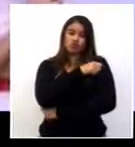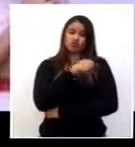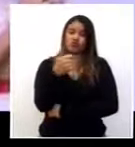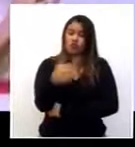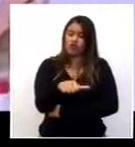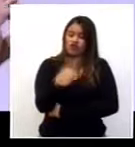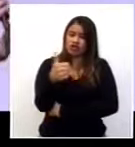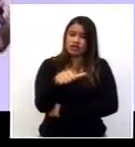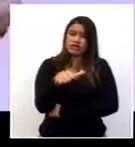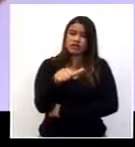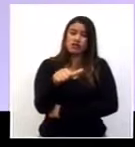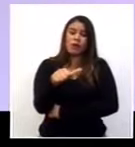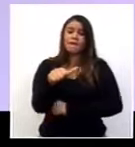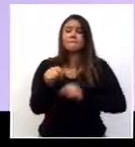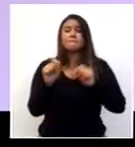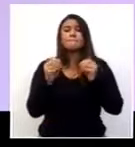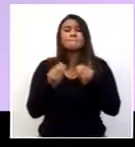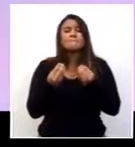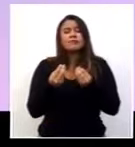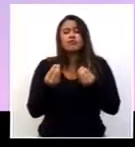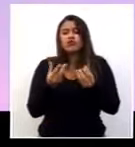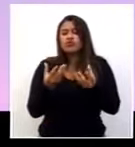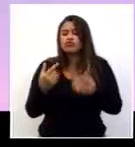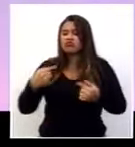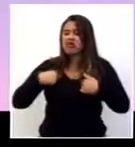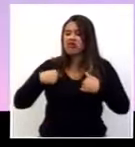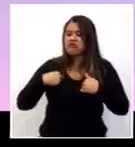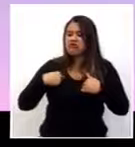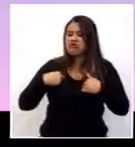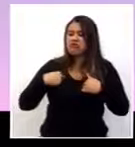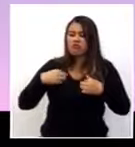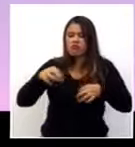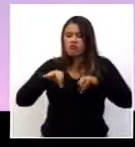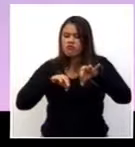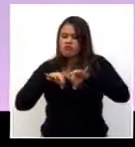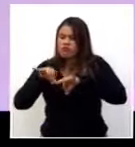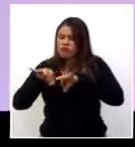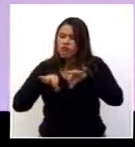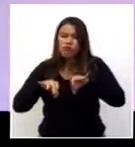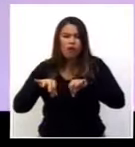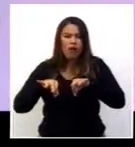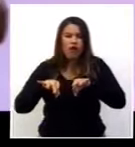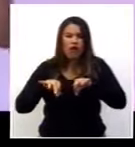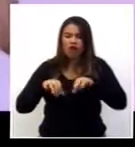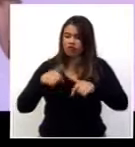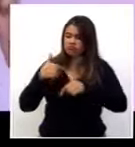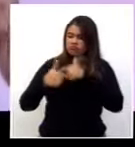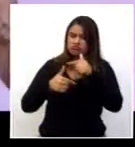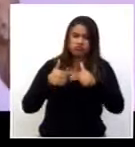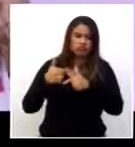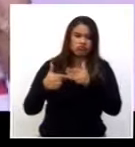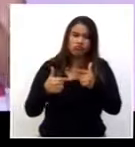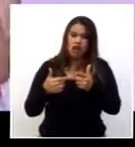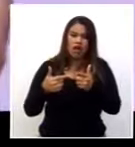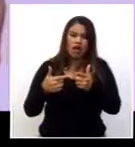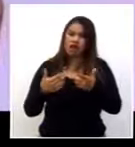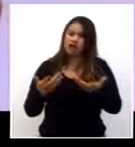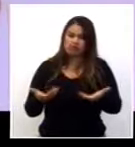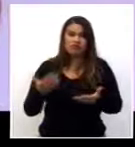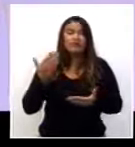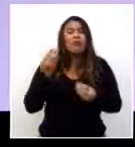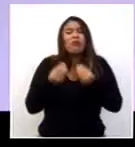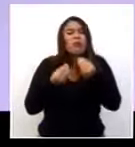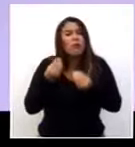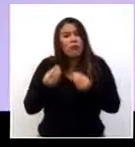meu trabalho, avaliando o meu planejamento? Essa avaliação, que é uma mão de ida e uma mão de volta, ela tem